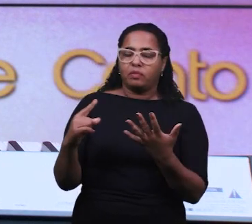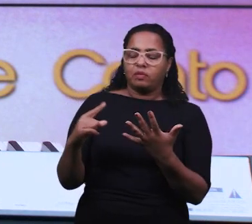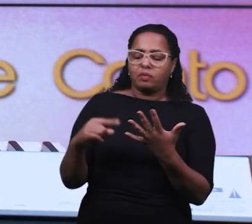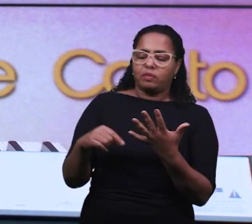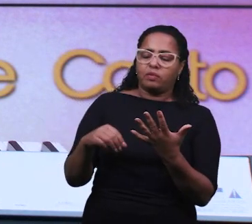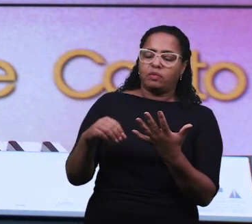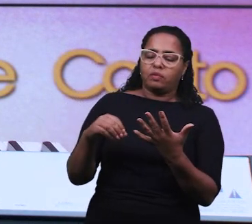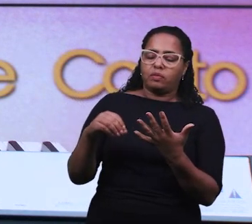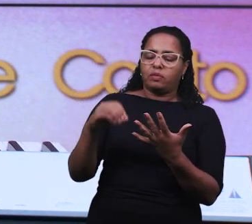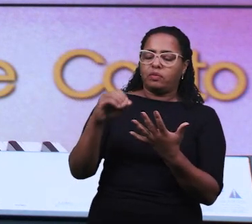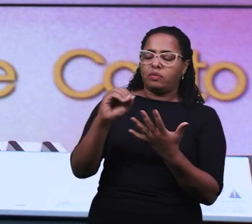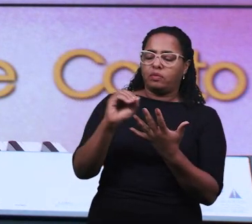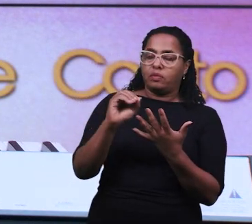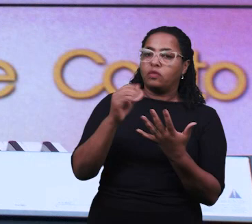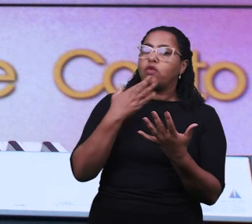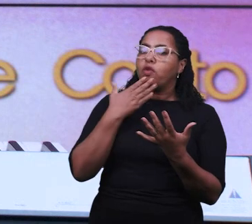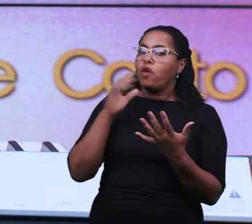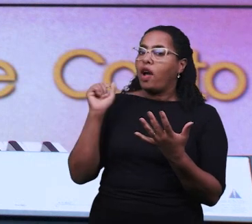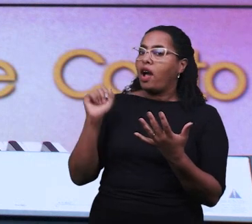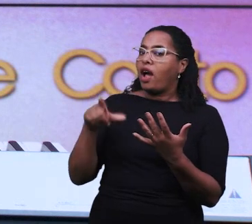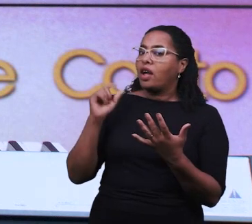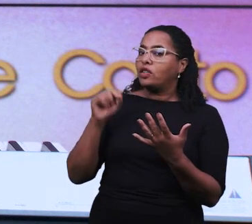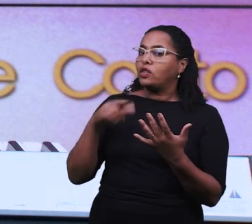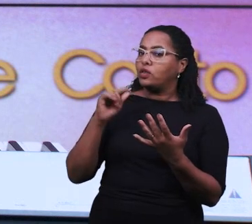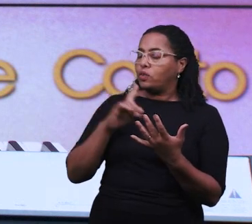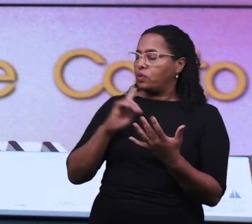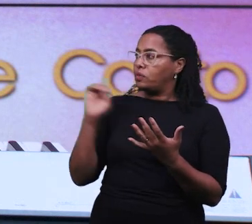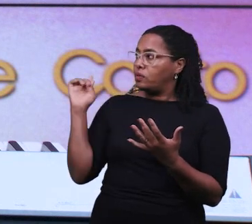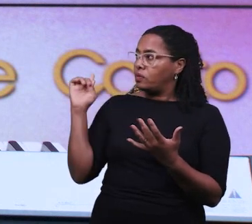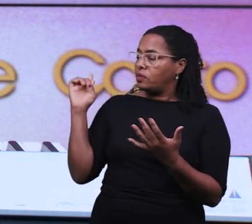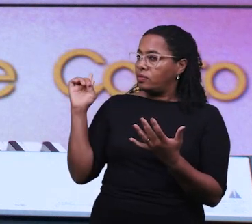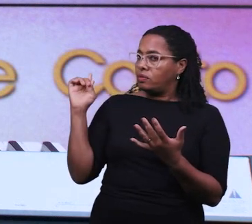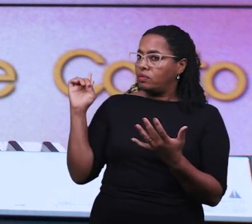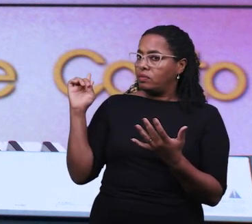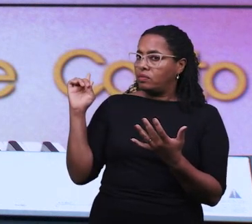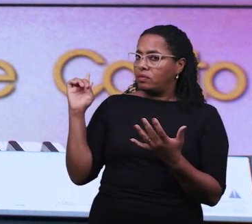O, em azul, ela não vai